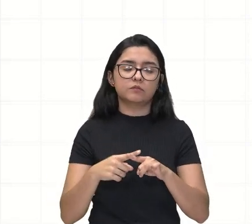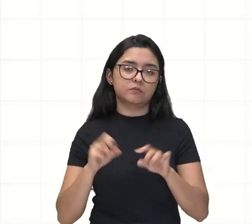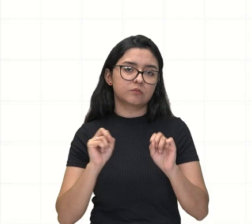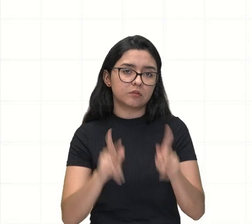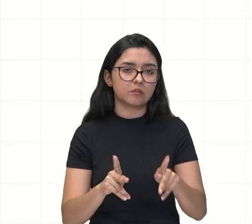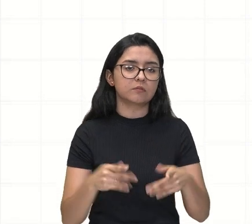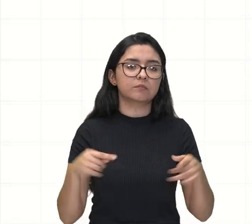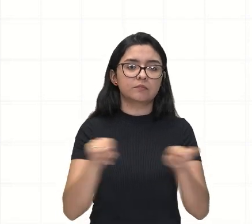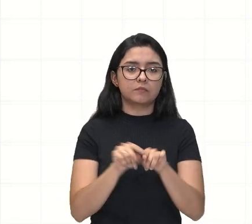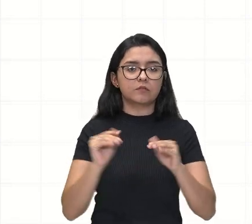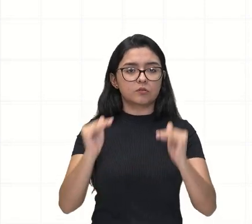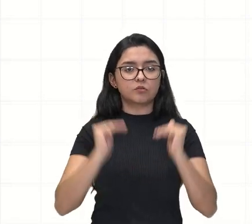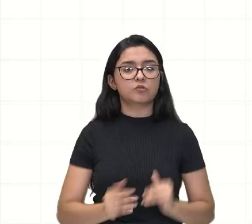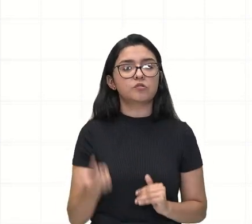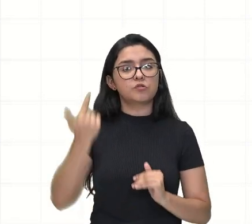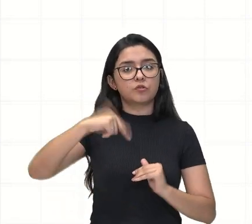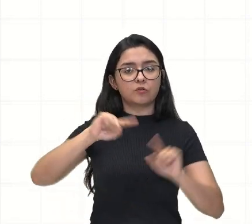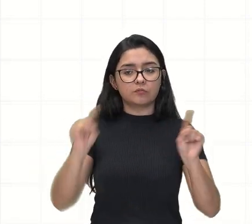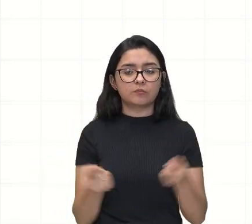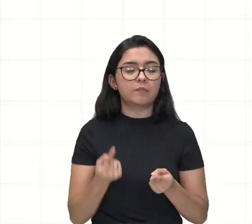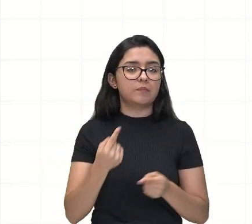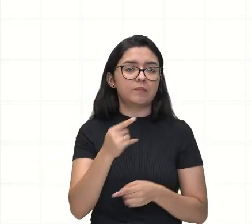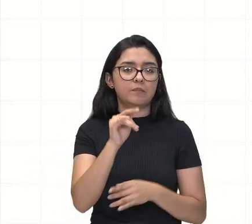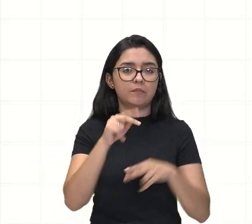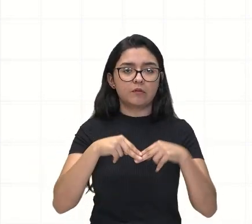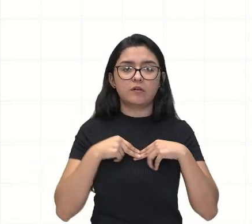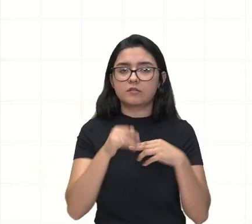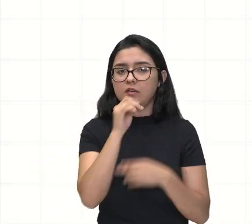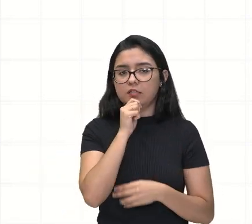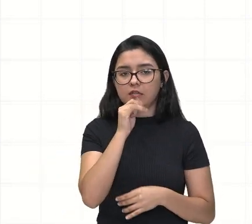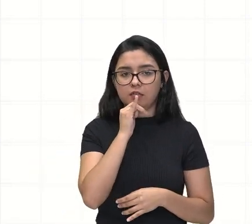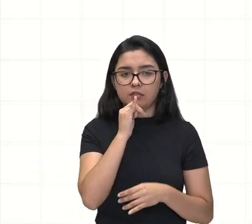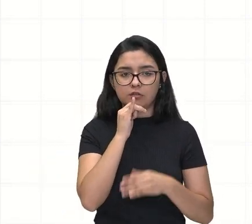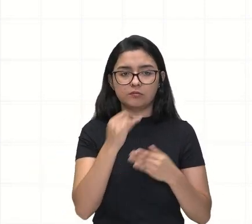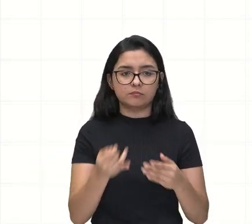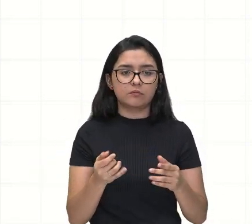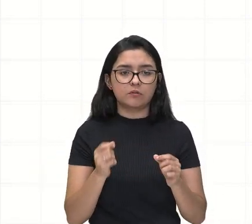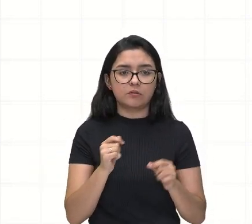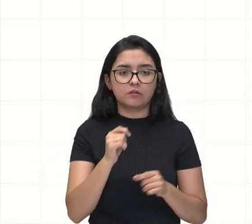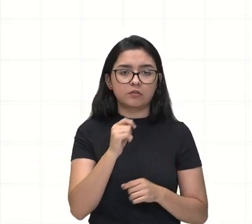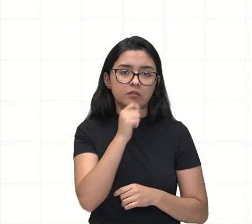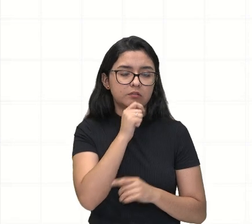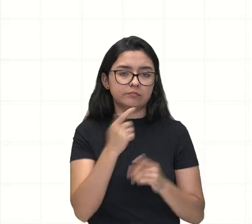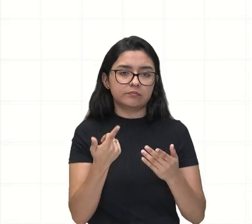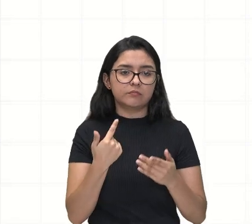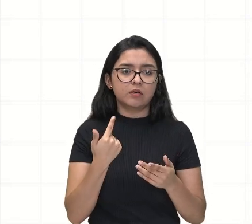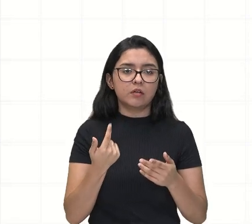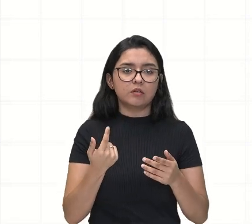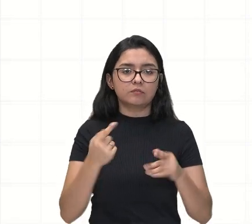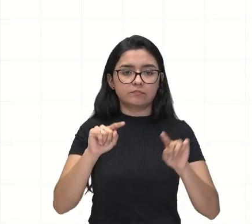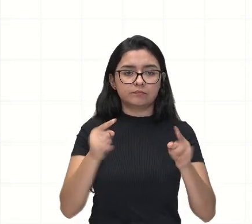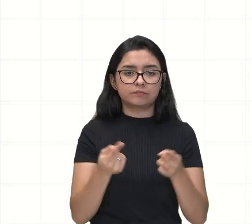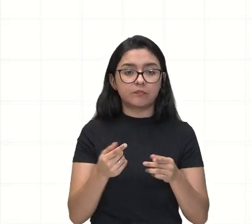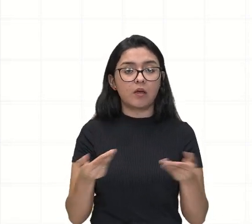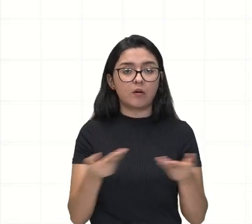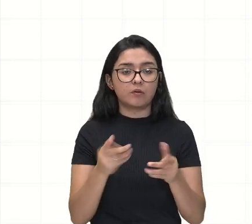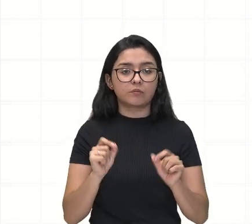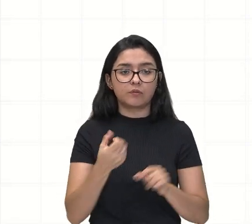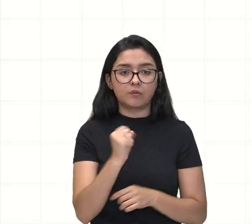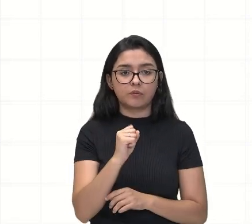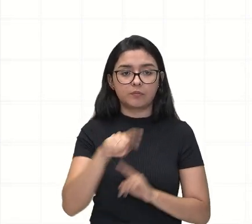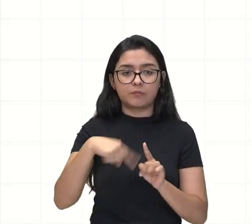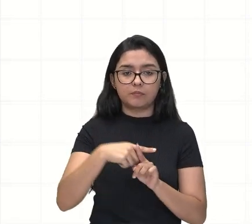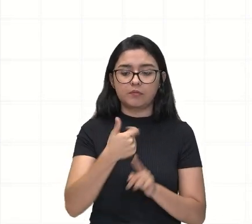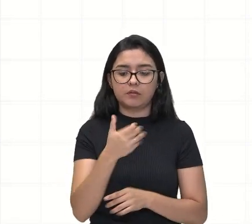ainda repetimos o parênteses, olha, porque nós não terminamos de resolver o parênteses ainda, tá legal? Agora sim, ó, vamos fazer 8 mais 10, resolvendo